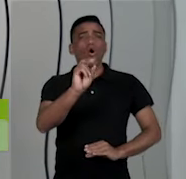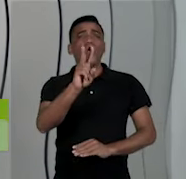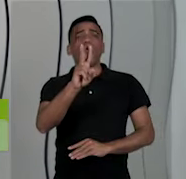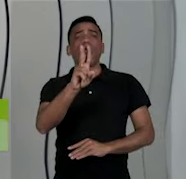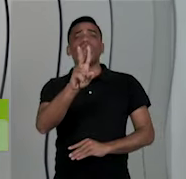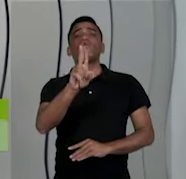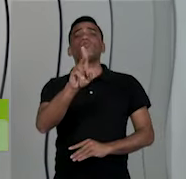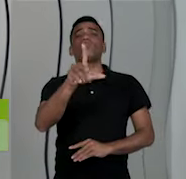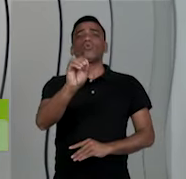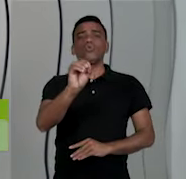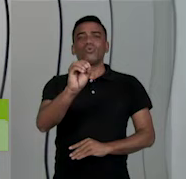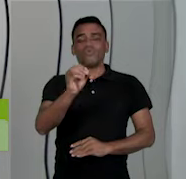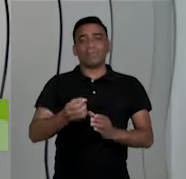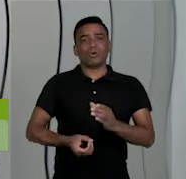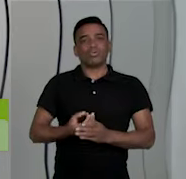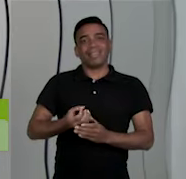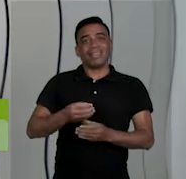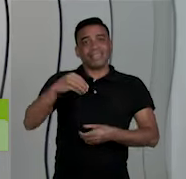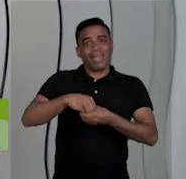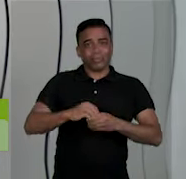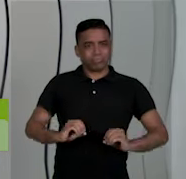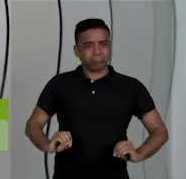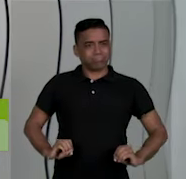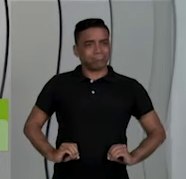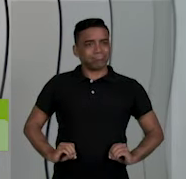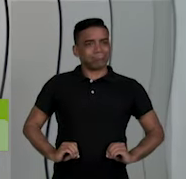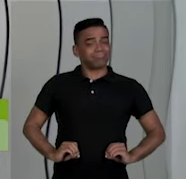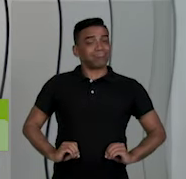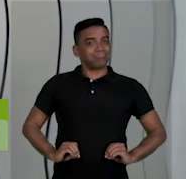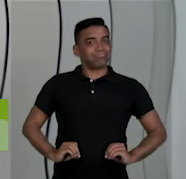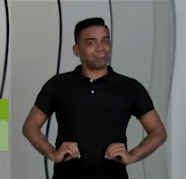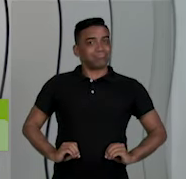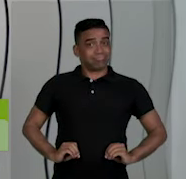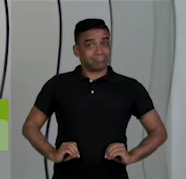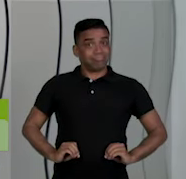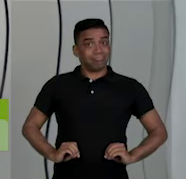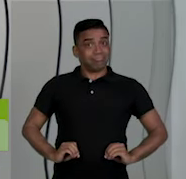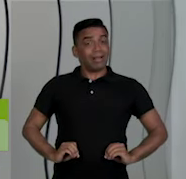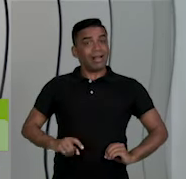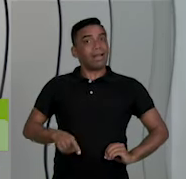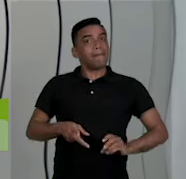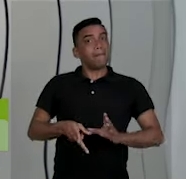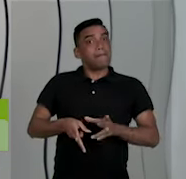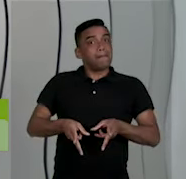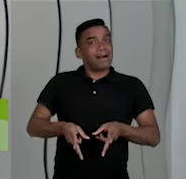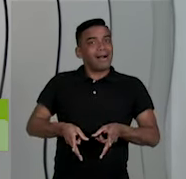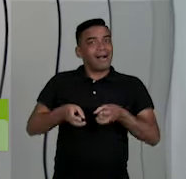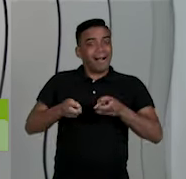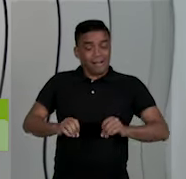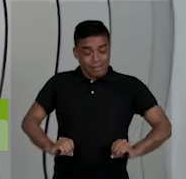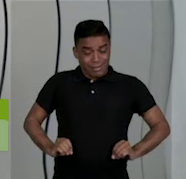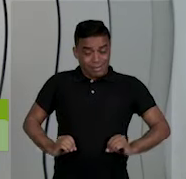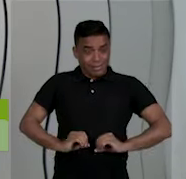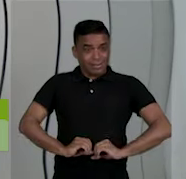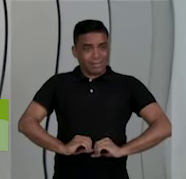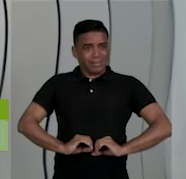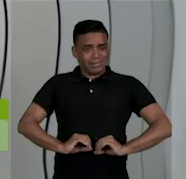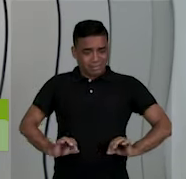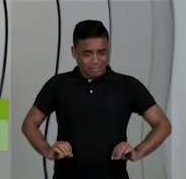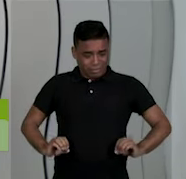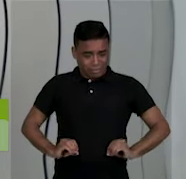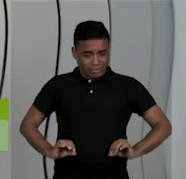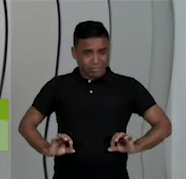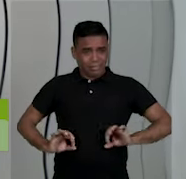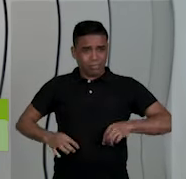ser produzido aqui, lançado pelo ovário e vai ser capturado pela tuba uterina, né? Essa daqui é